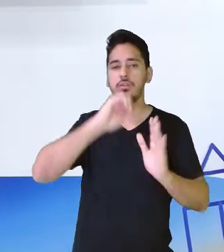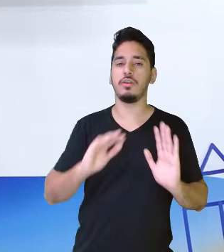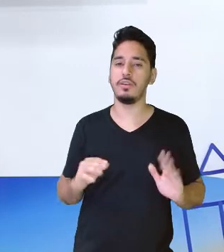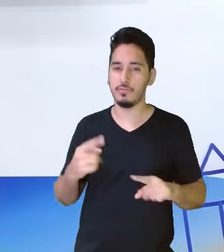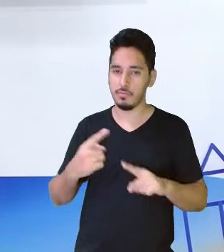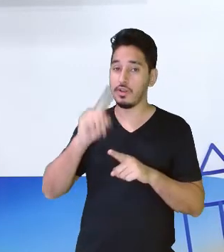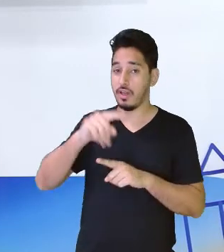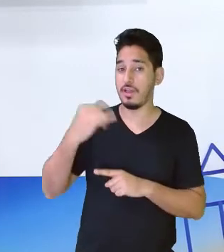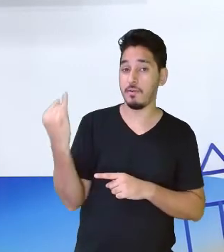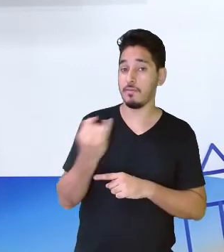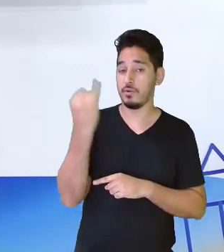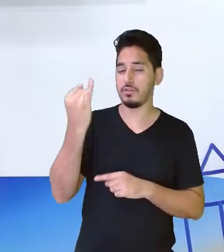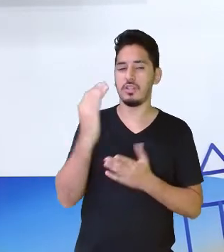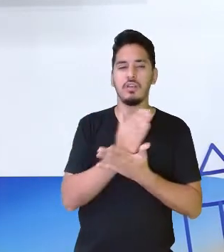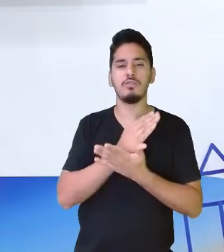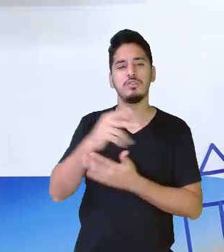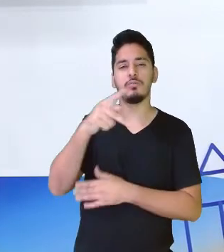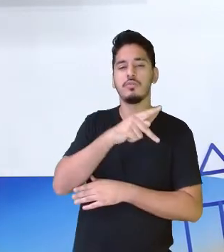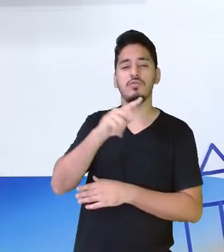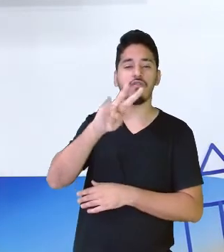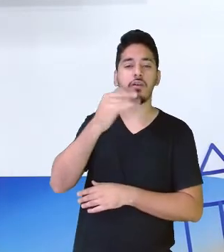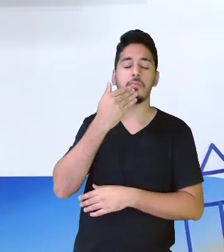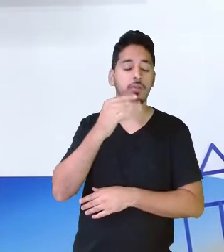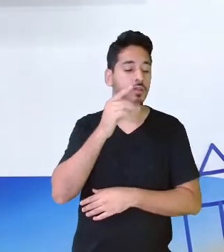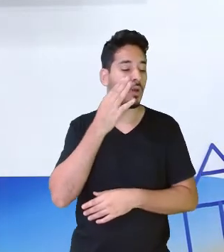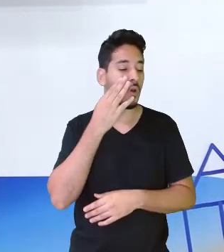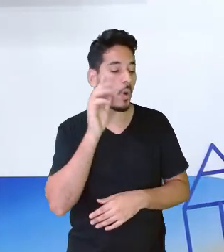vezes, a professora vai pedir,